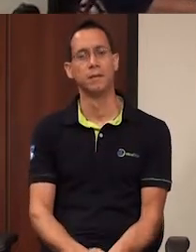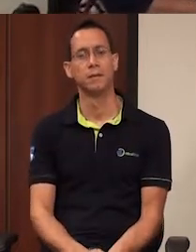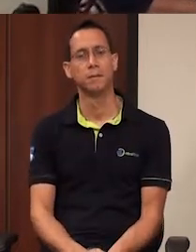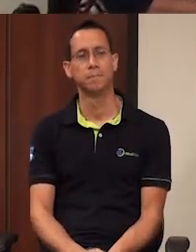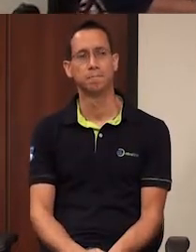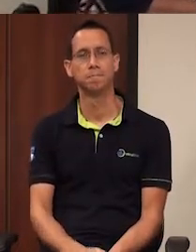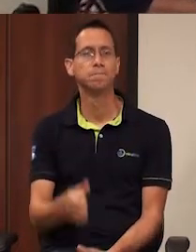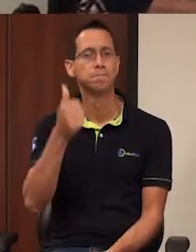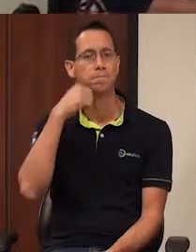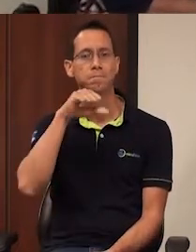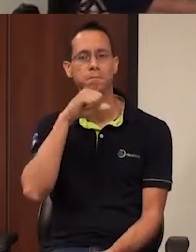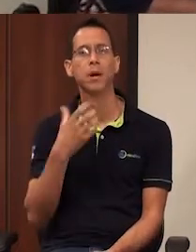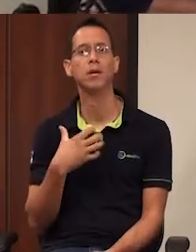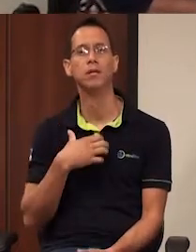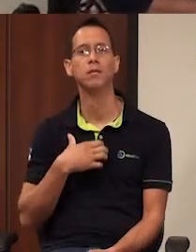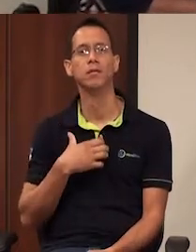Eu, como mãe, queria fazer o quê?